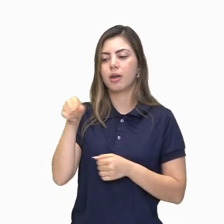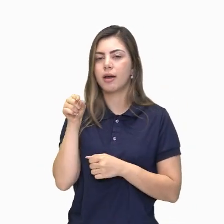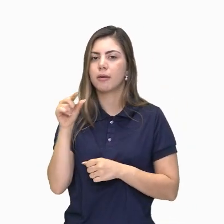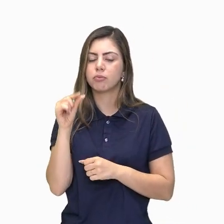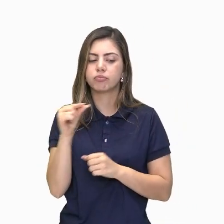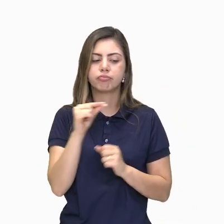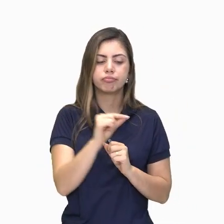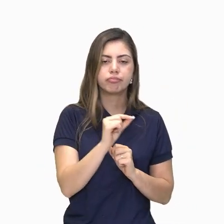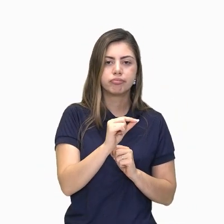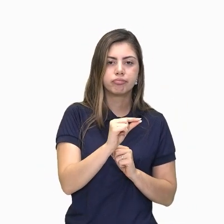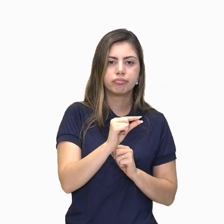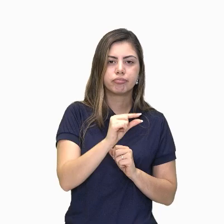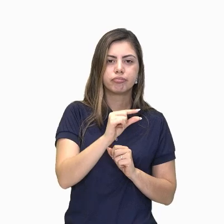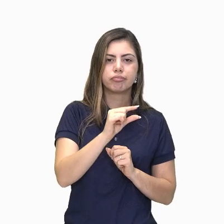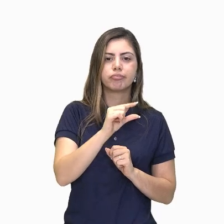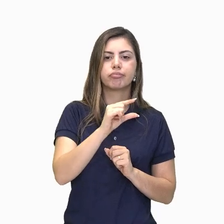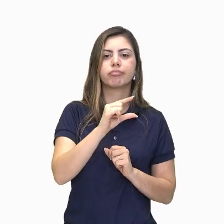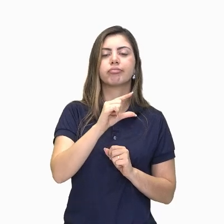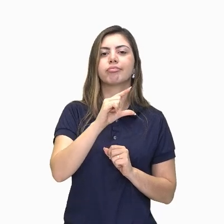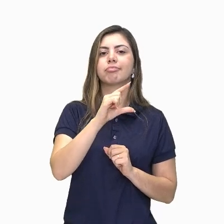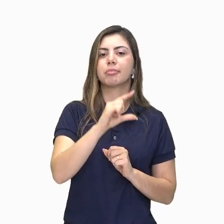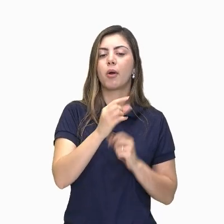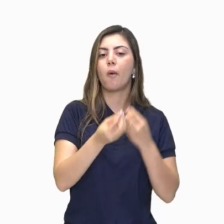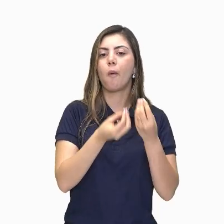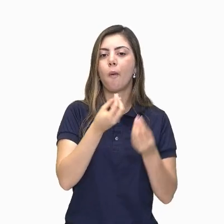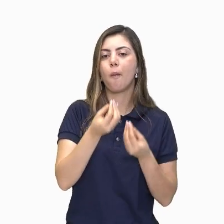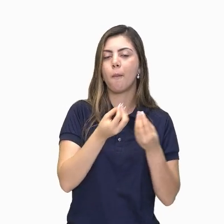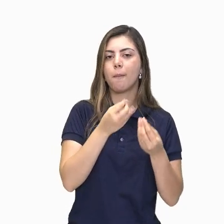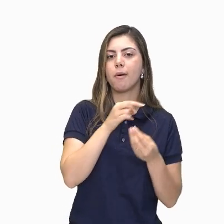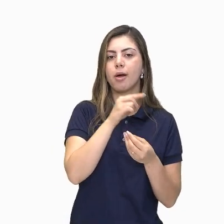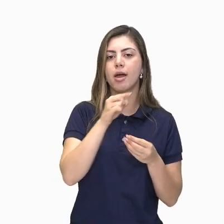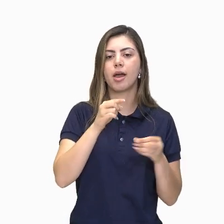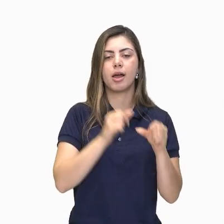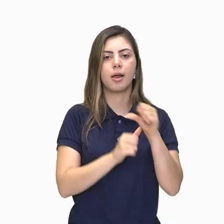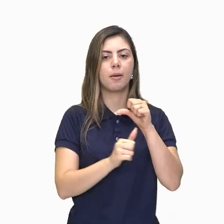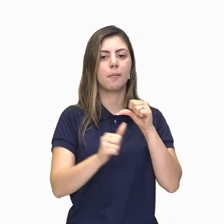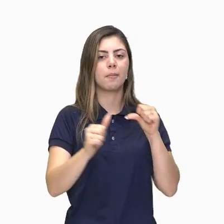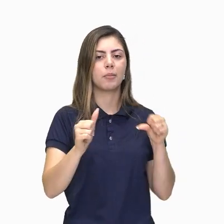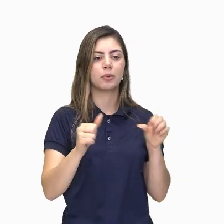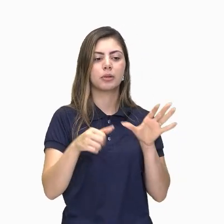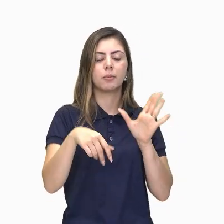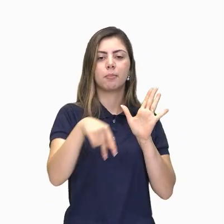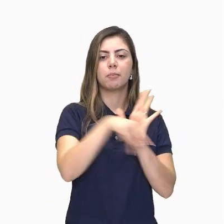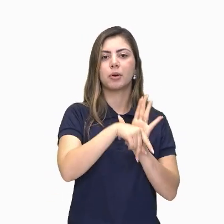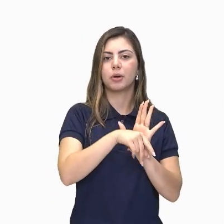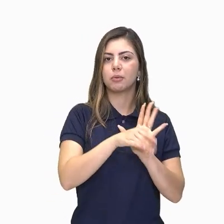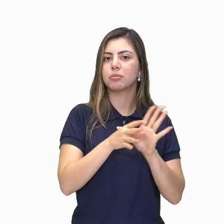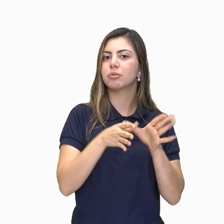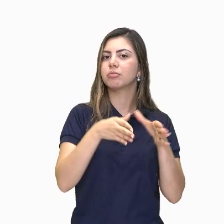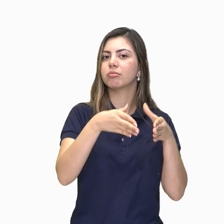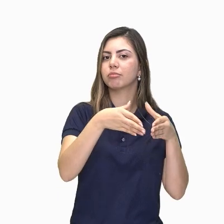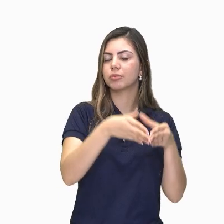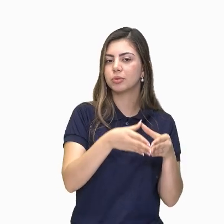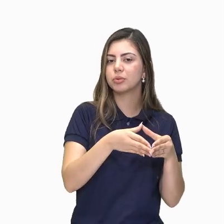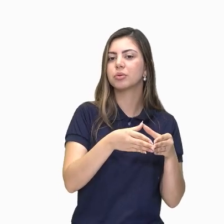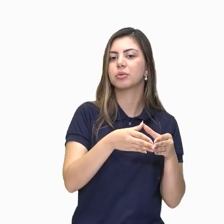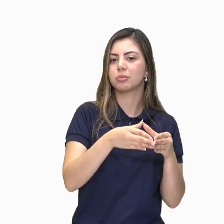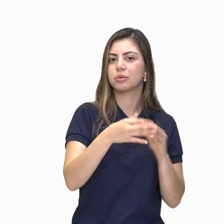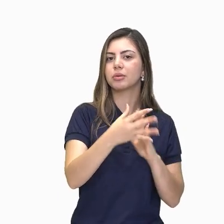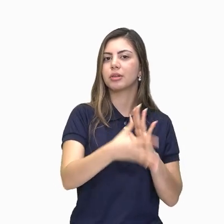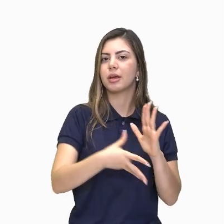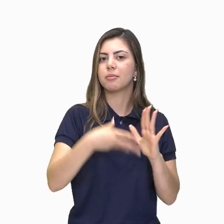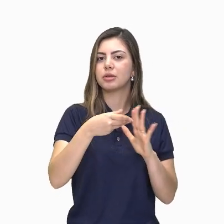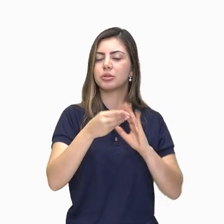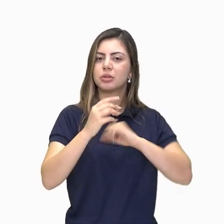ela deixa de ser pupa, ela já se transforma em uma formiga na colônia das formigas amazonas. E o que